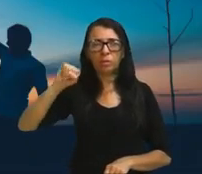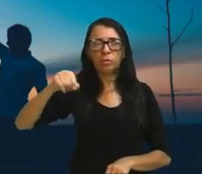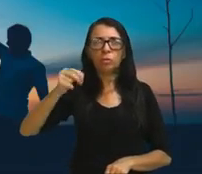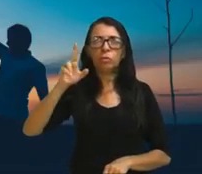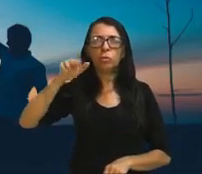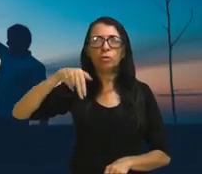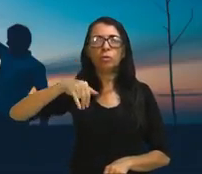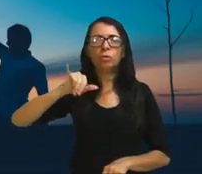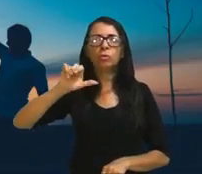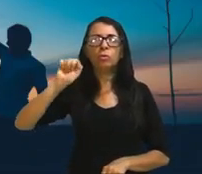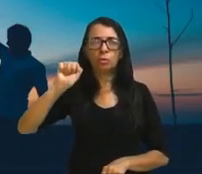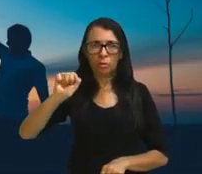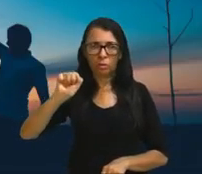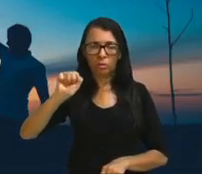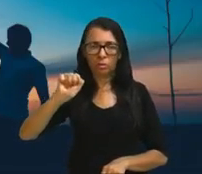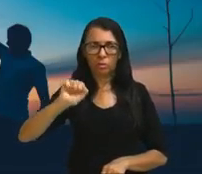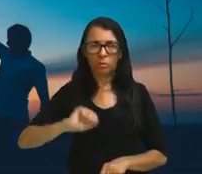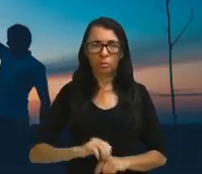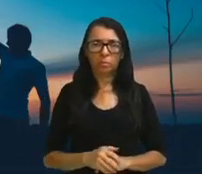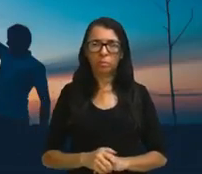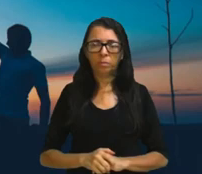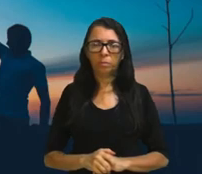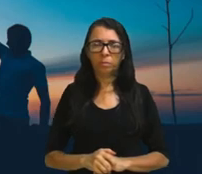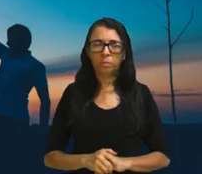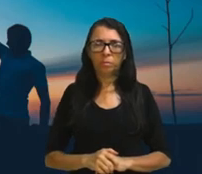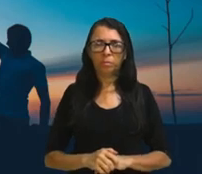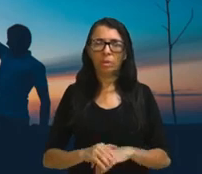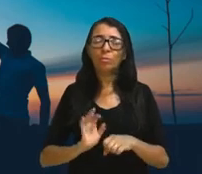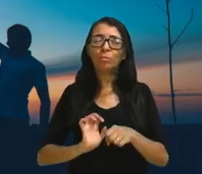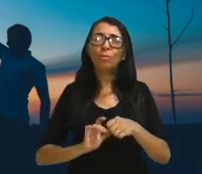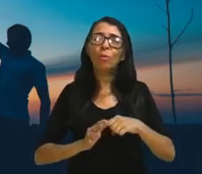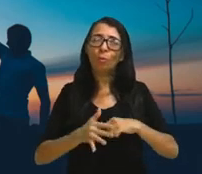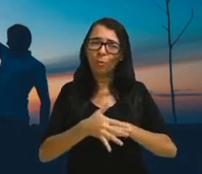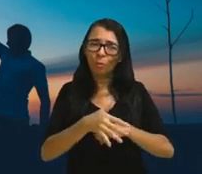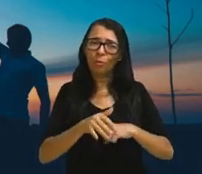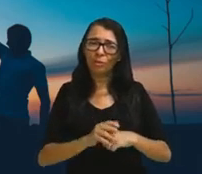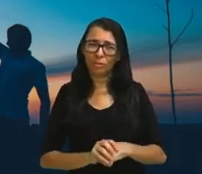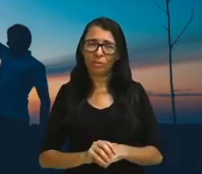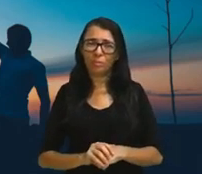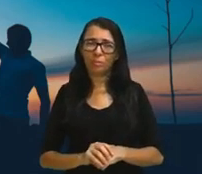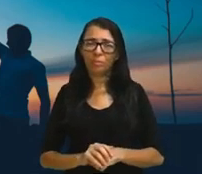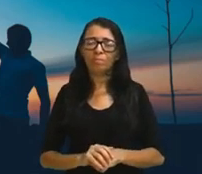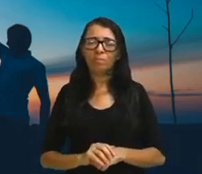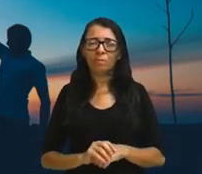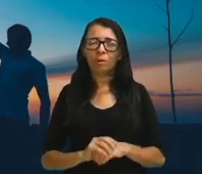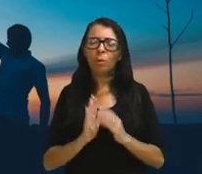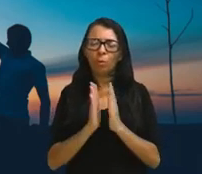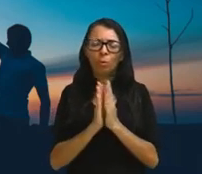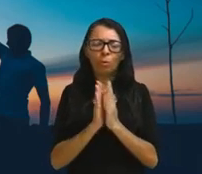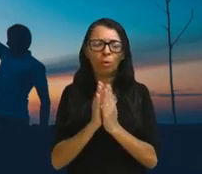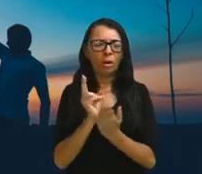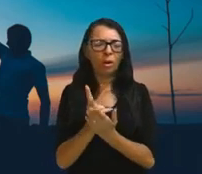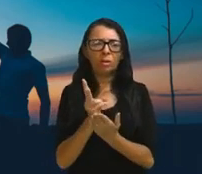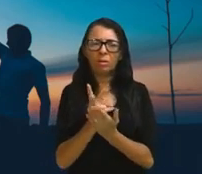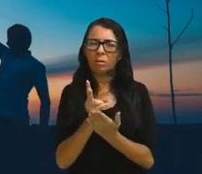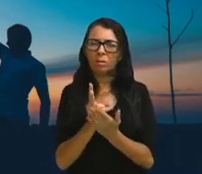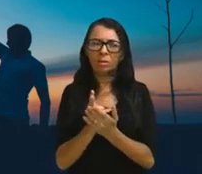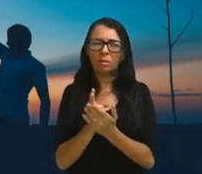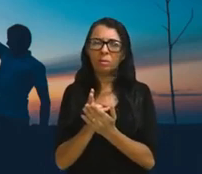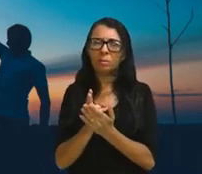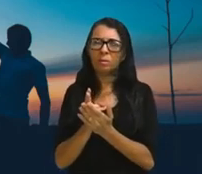expressar em palavras aquilo que há no seu coração. Expresse por meio de